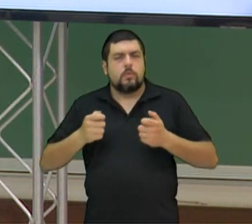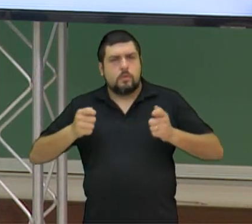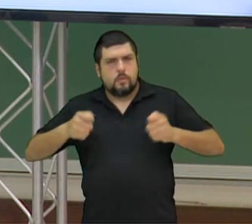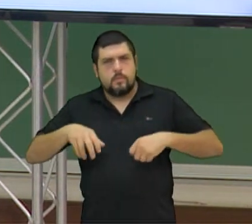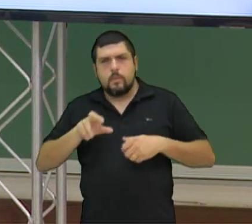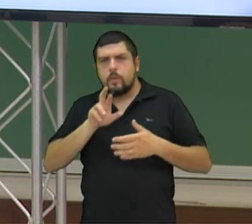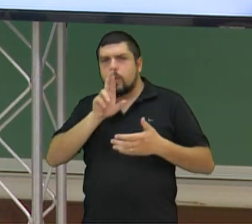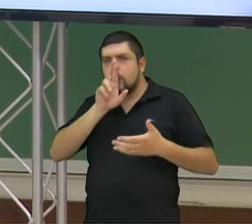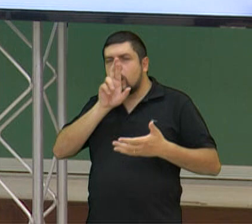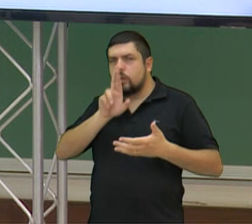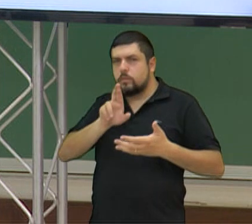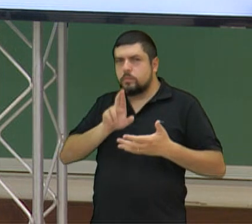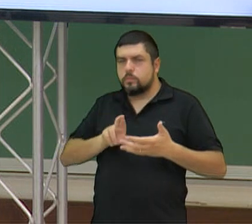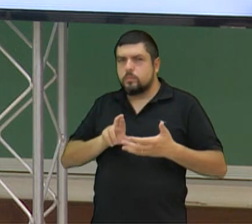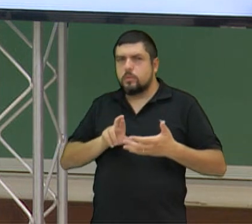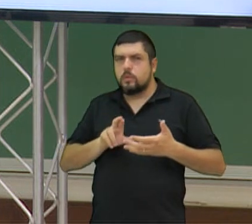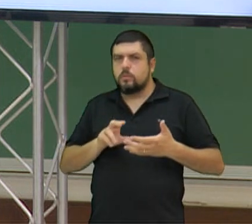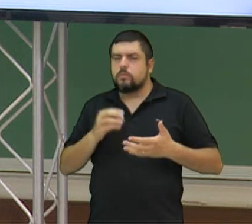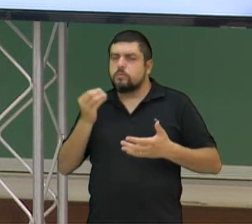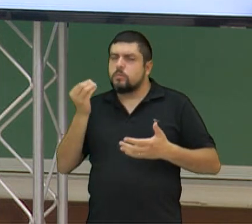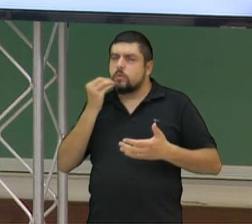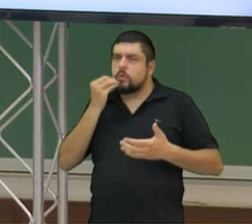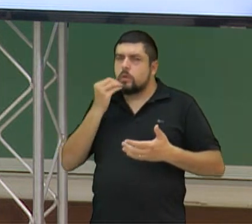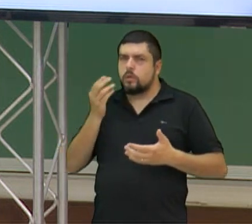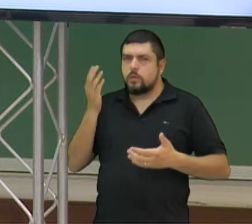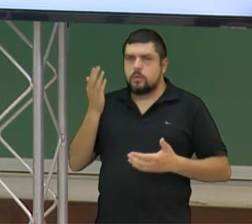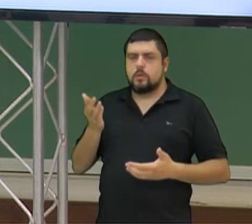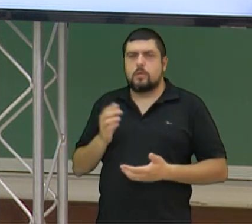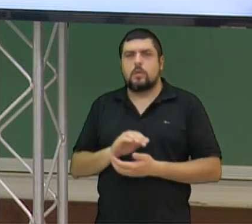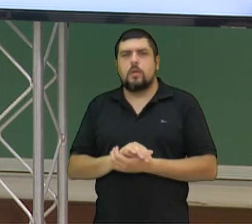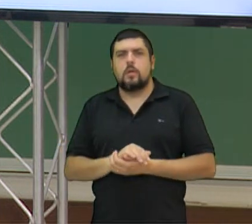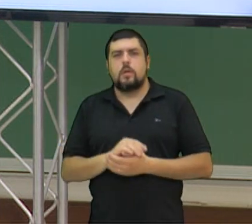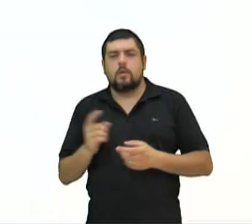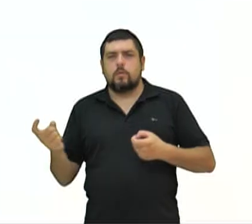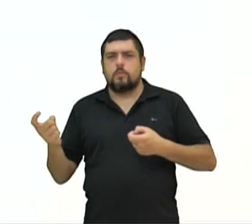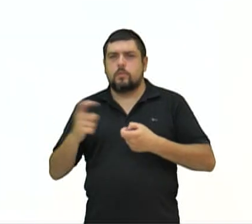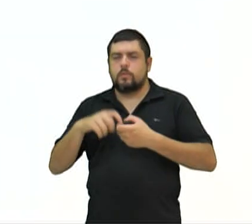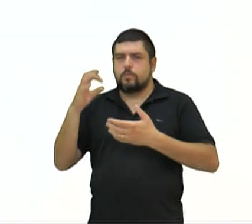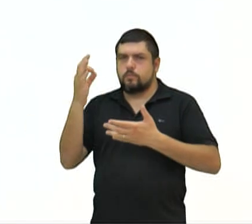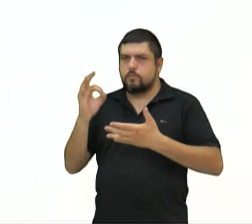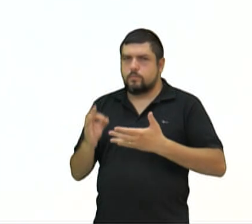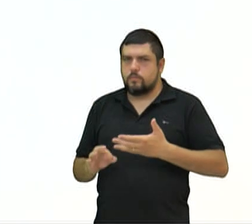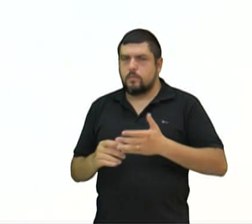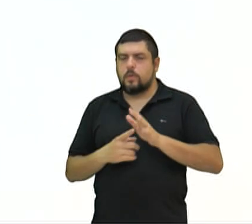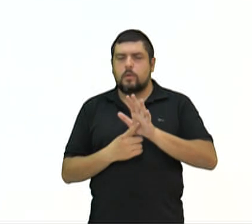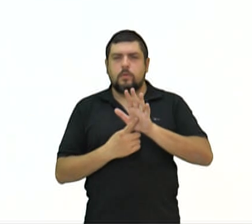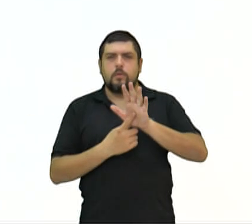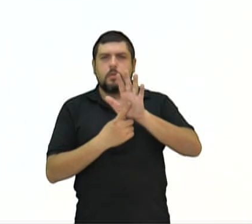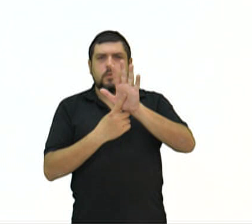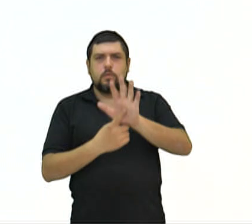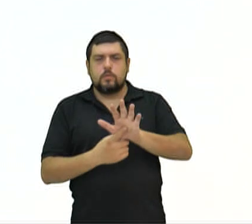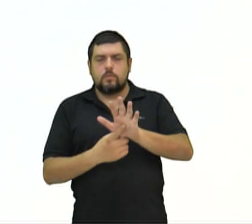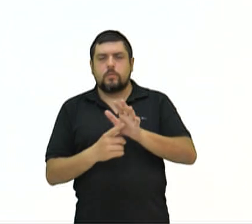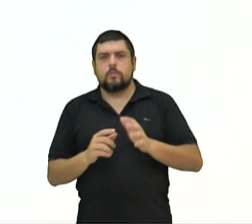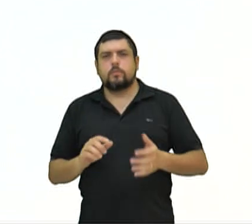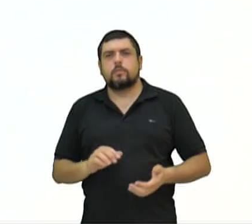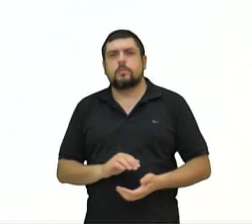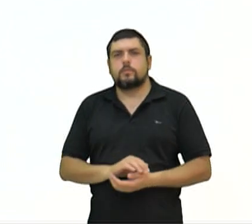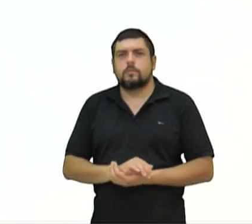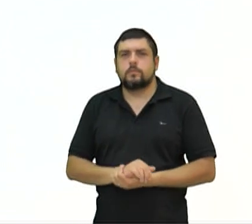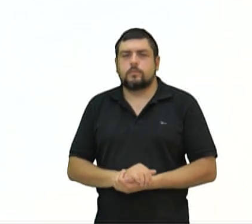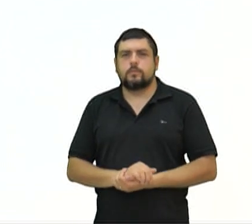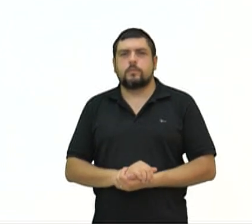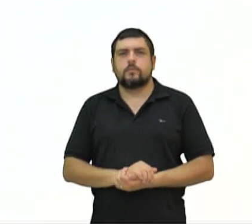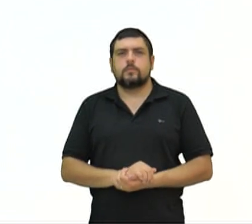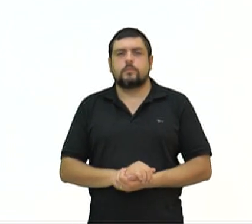bastante lógica também essa questão aí, beleza? Daqui a pouquinho eu passo a resposta para vocês aí e a gente responde aí com